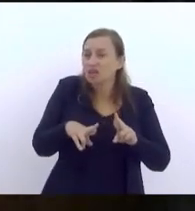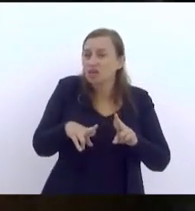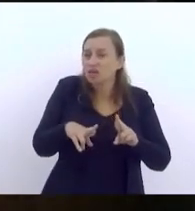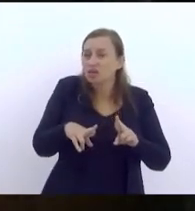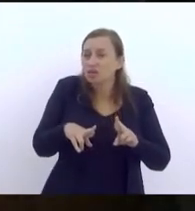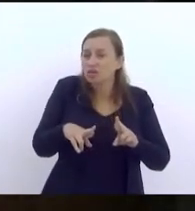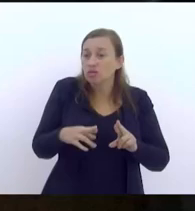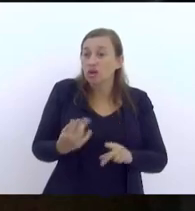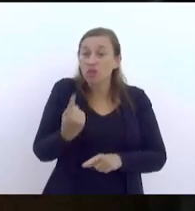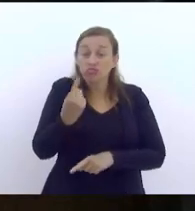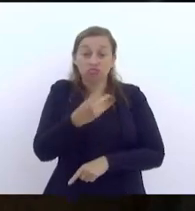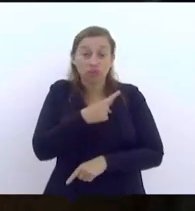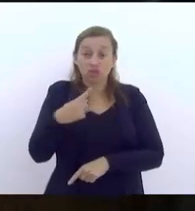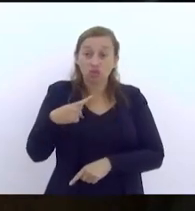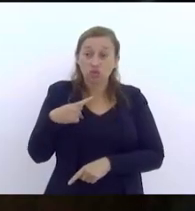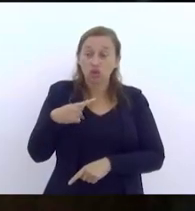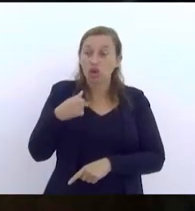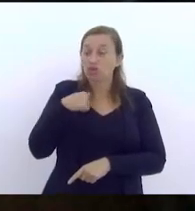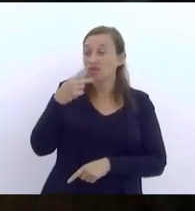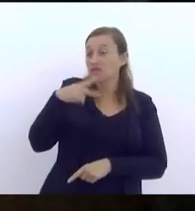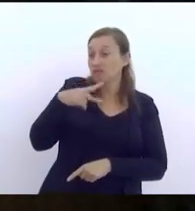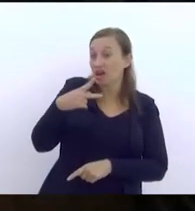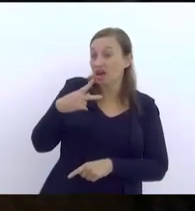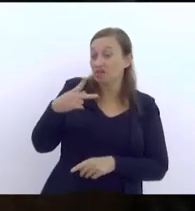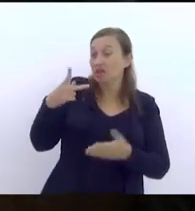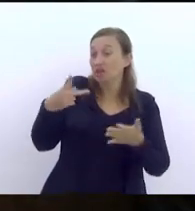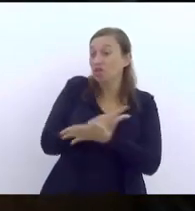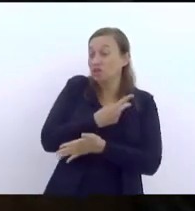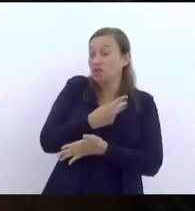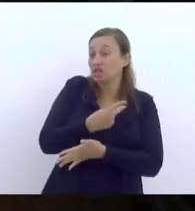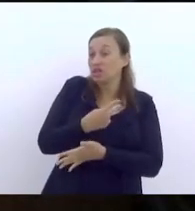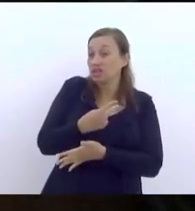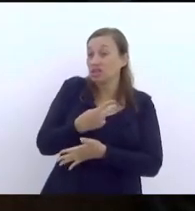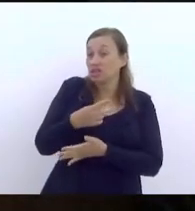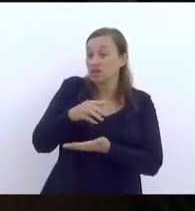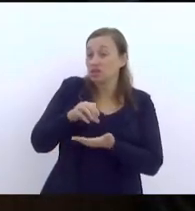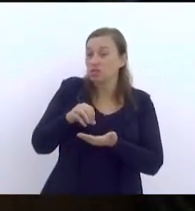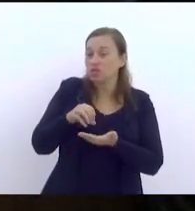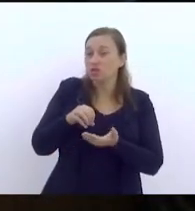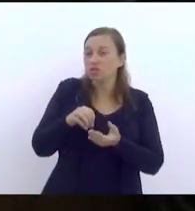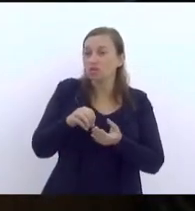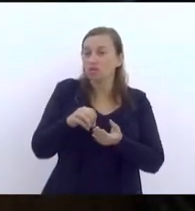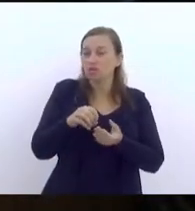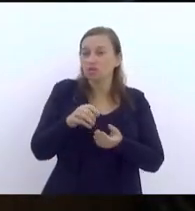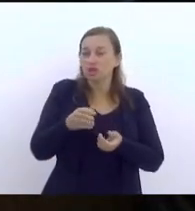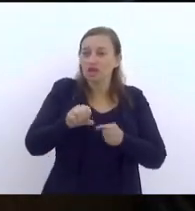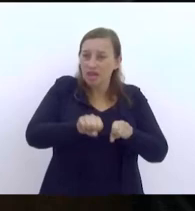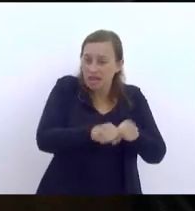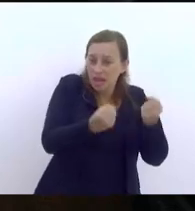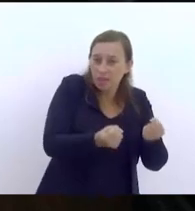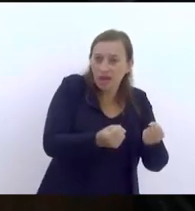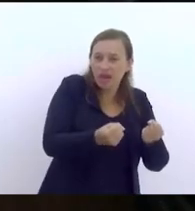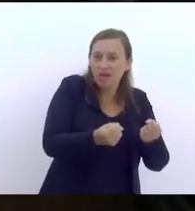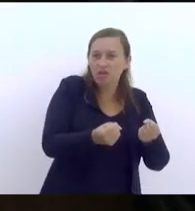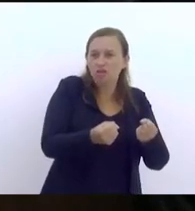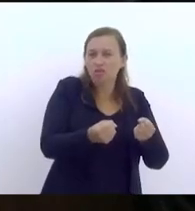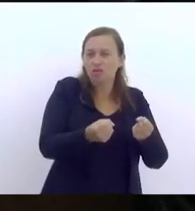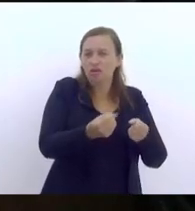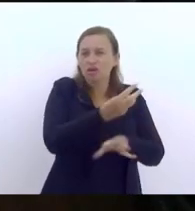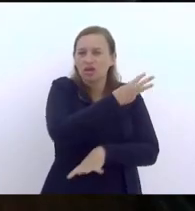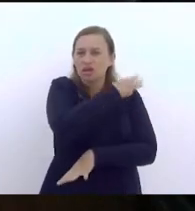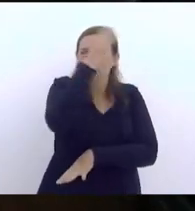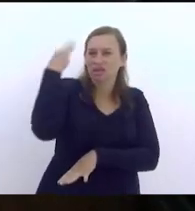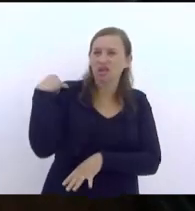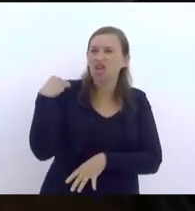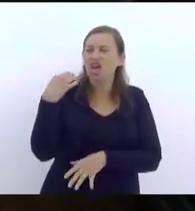relacionada a um pastor e eu tivesse que falar do caso que aconteceu quando chutaram a santa. Ou seja, é de uma